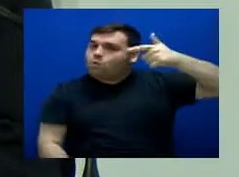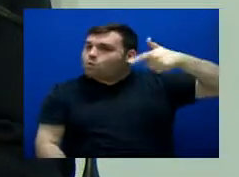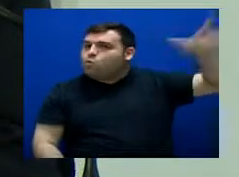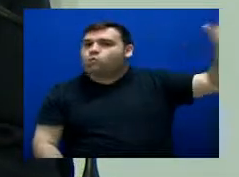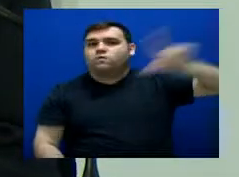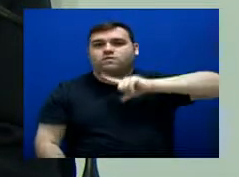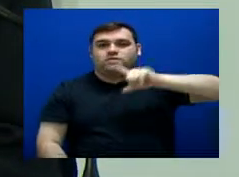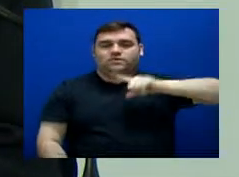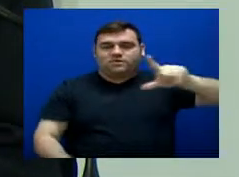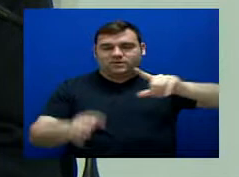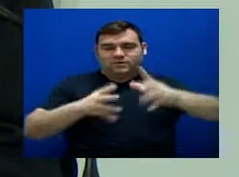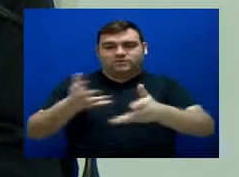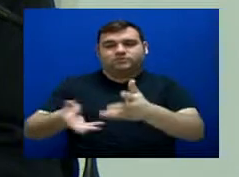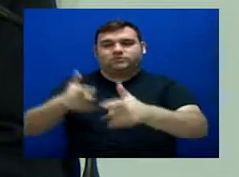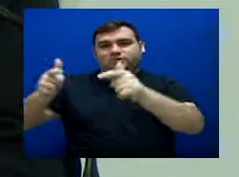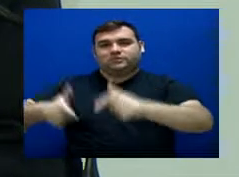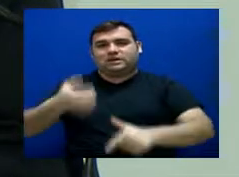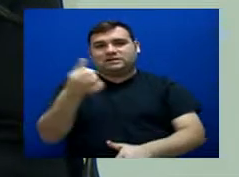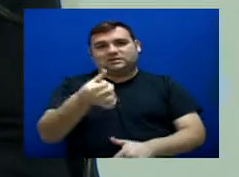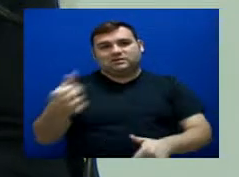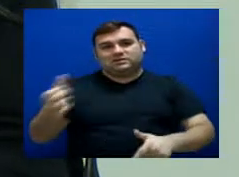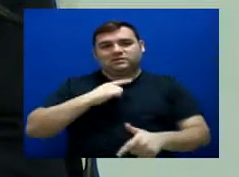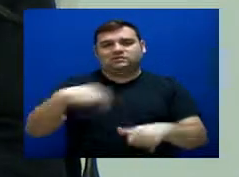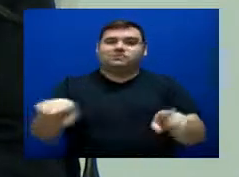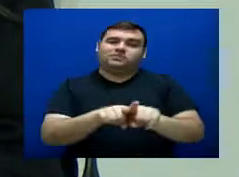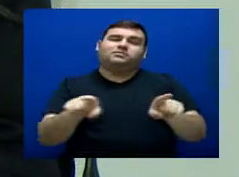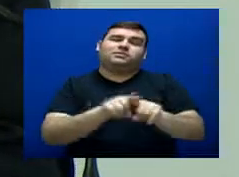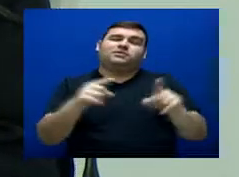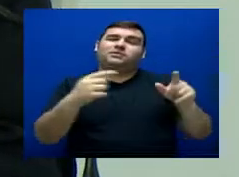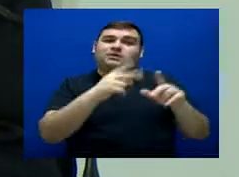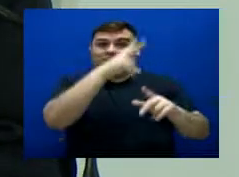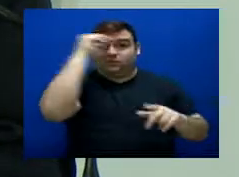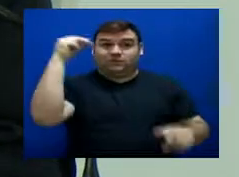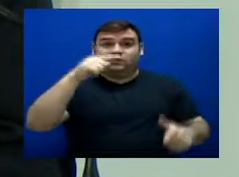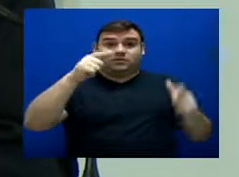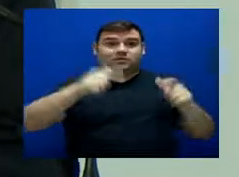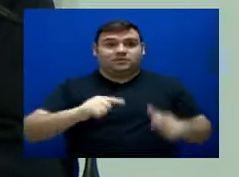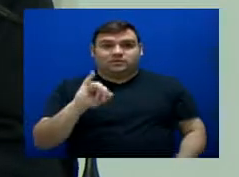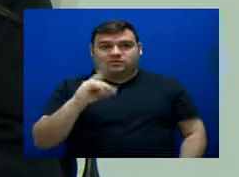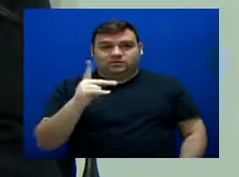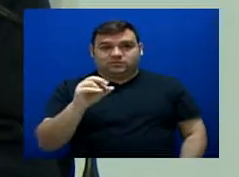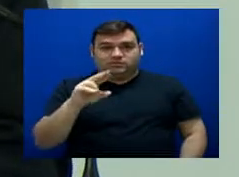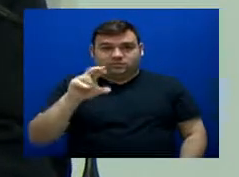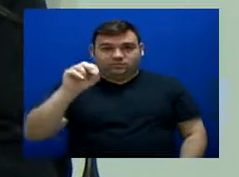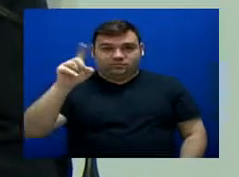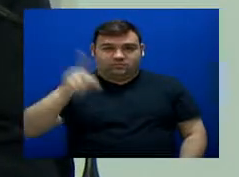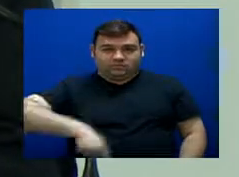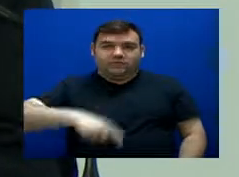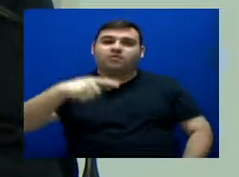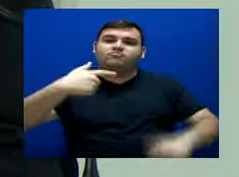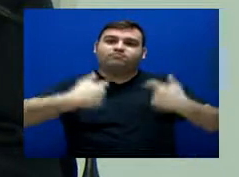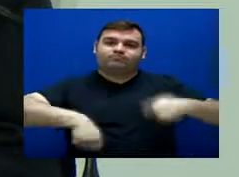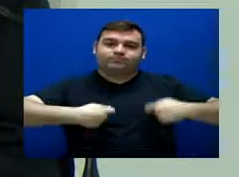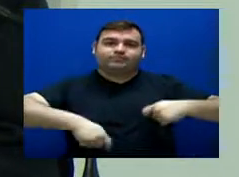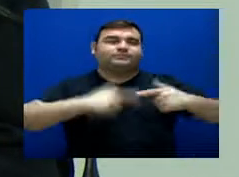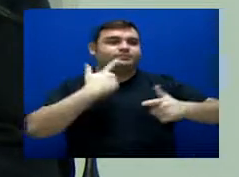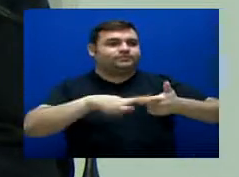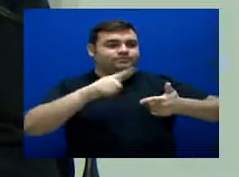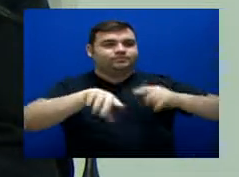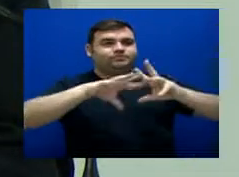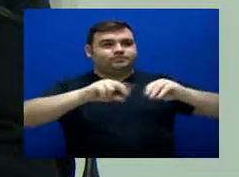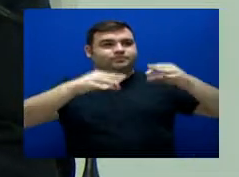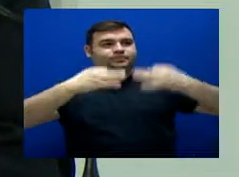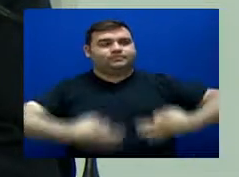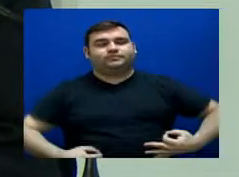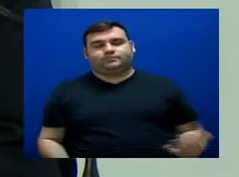outra empresa que está lá atendendo. Portanto, é obrigação do prefeito de Iperó, dos vereadores de Iperó, resolver o problema do transporte